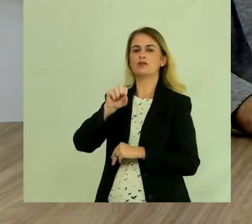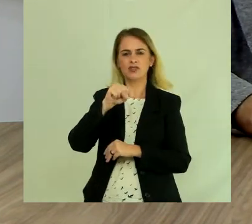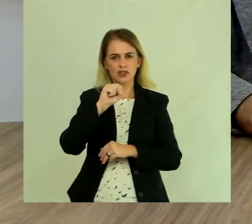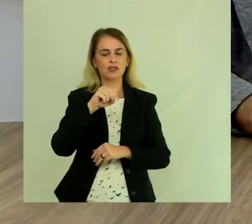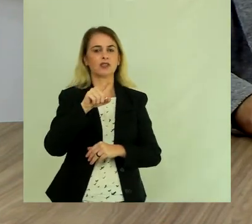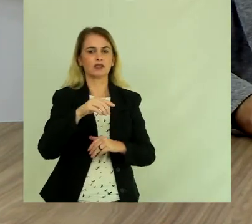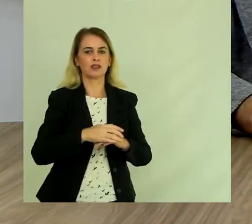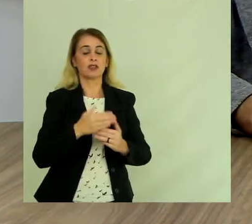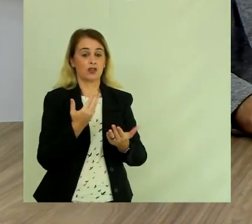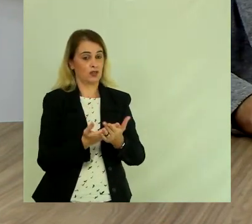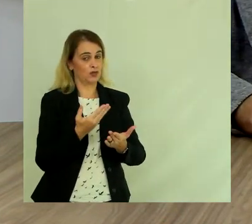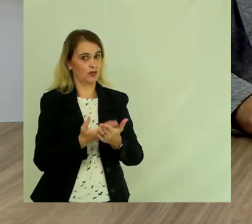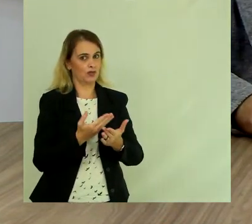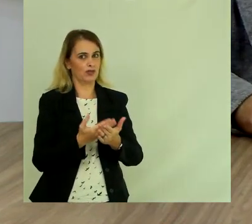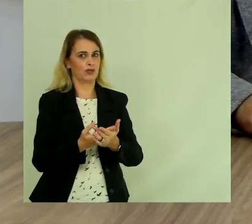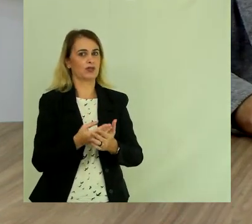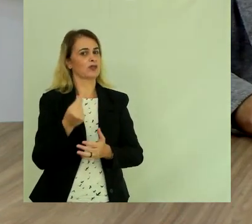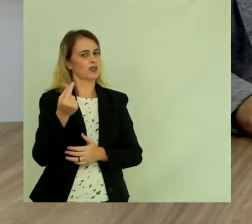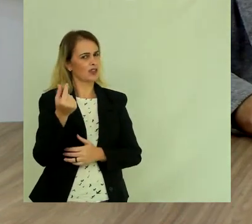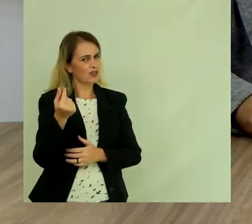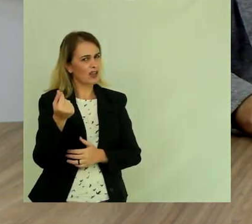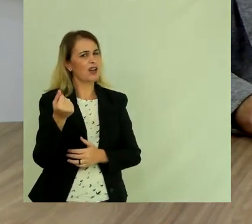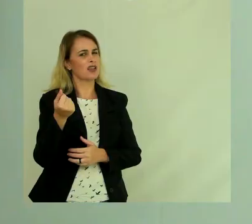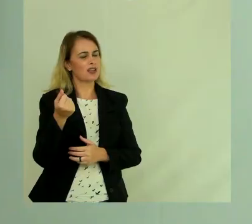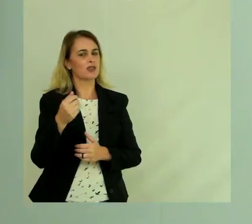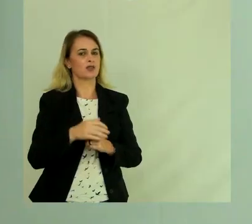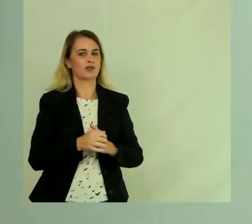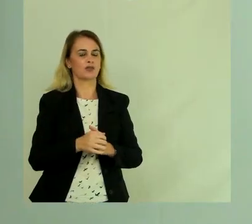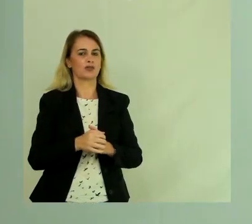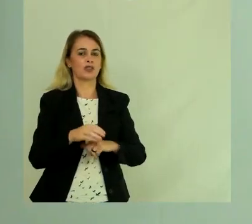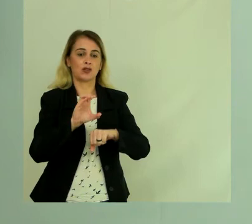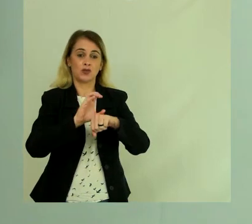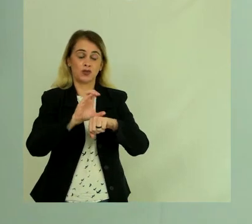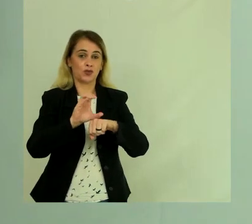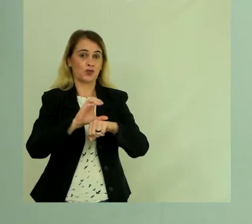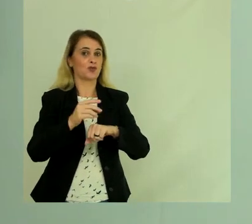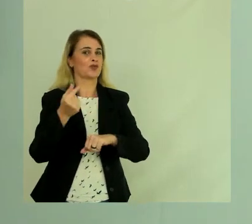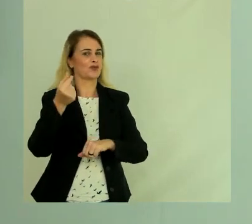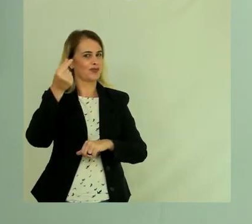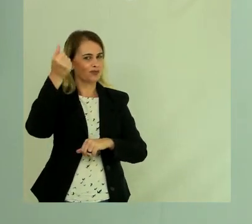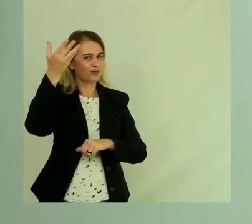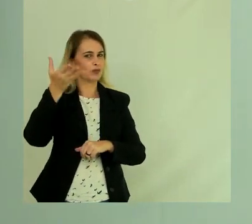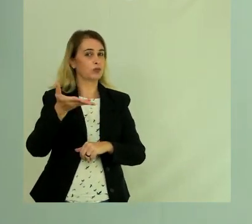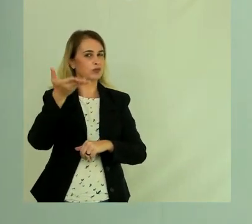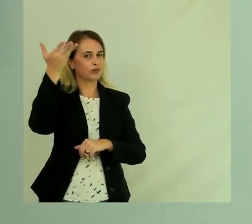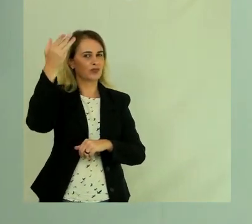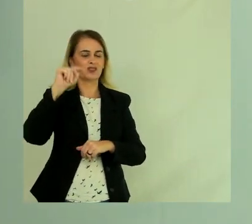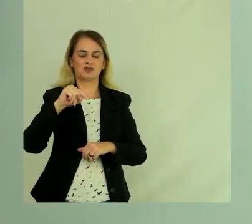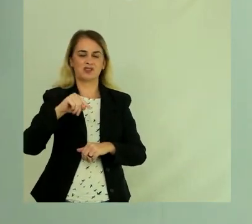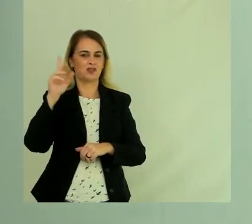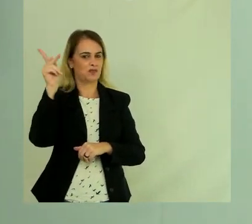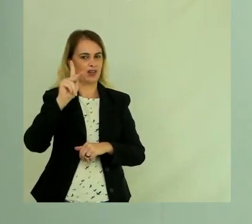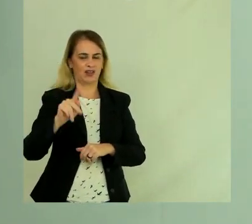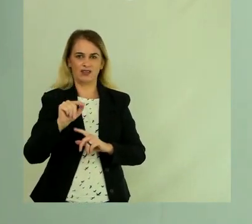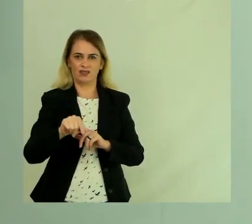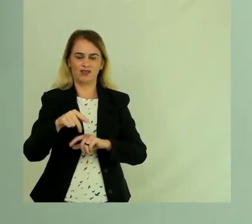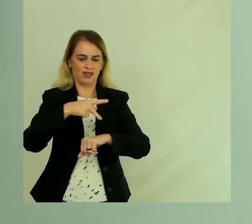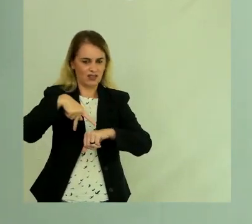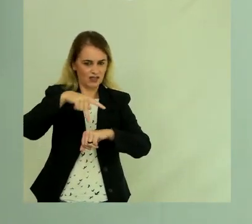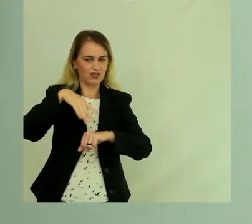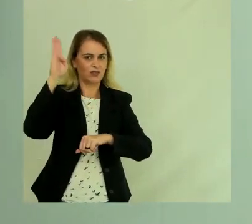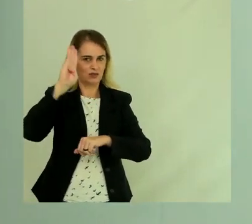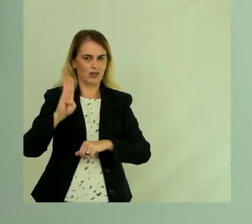nós estudamos, né, nós temos os nossos gastos financeiros, né, os cursos de Libras no nosso país não são baratos,